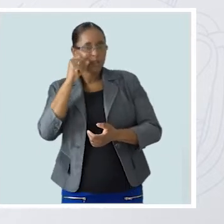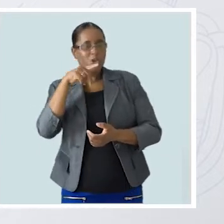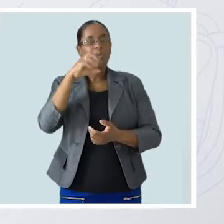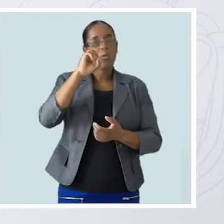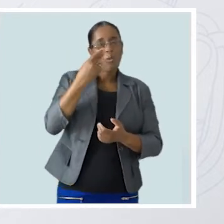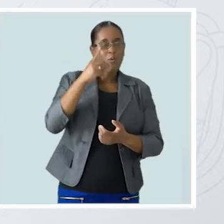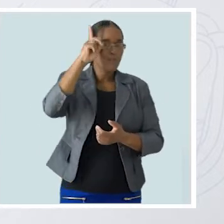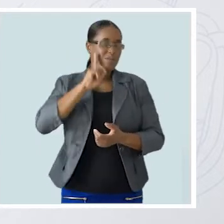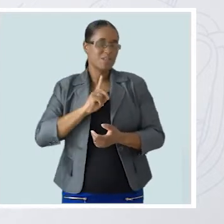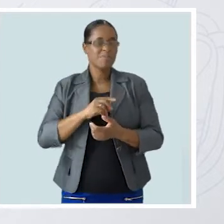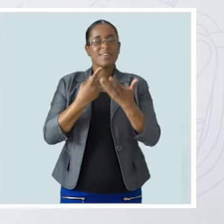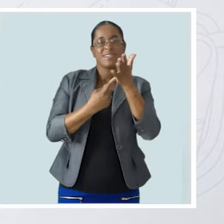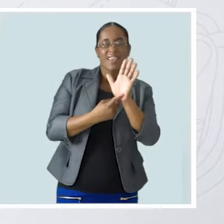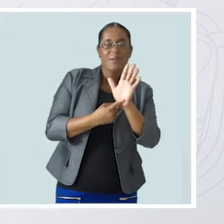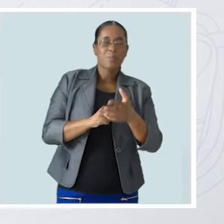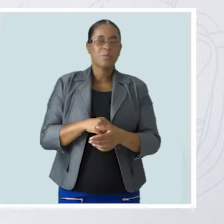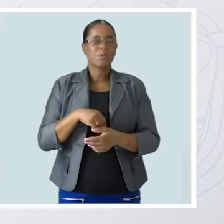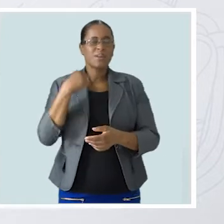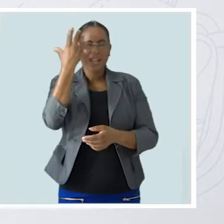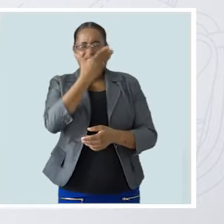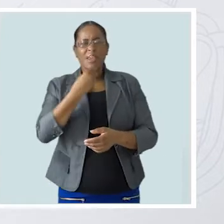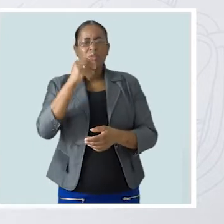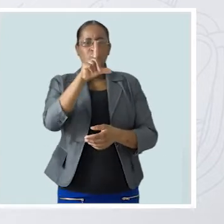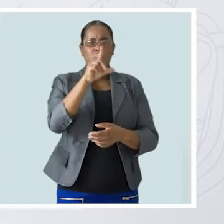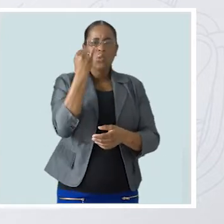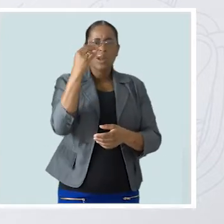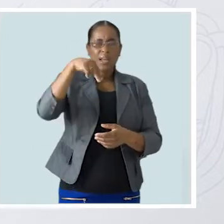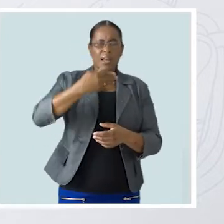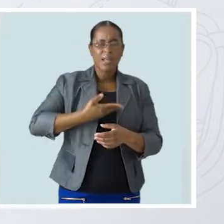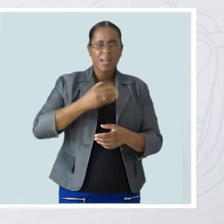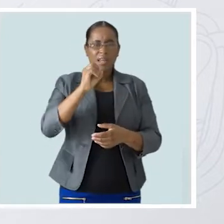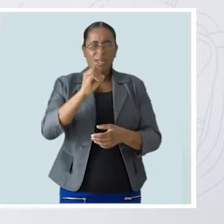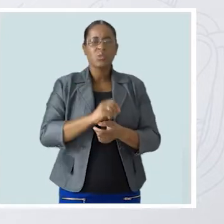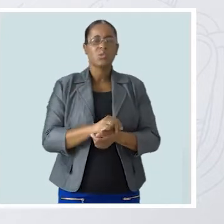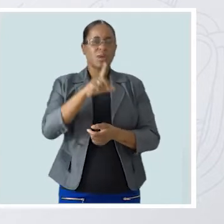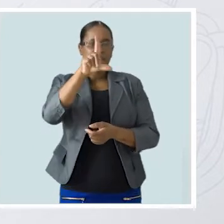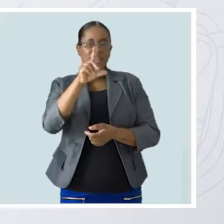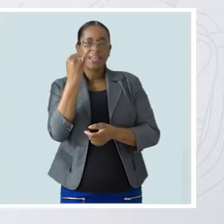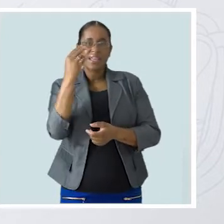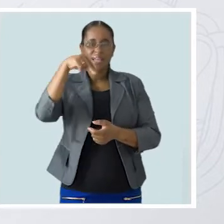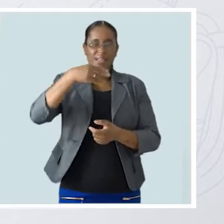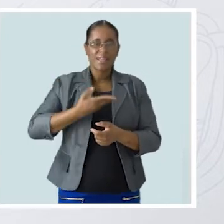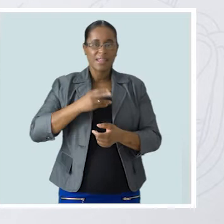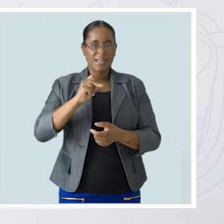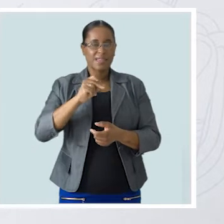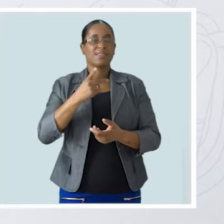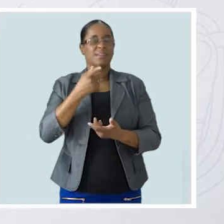temos lindo, linda. Se for masculino, lindo. Se for feminino,